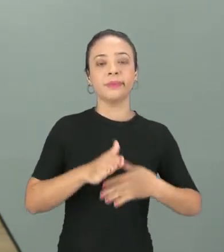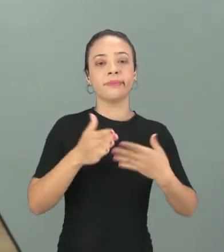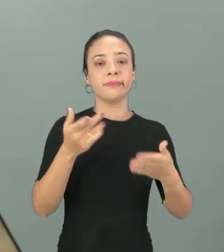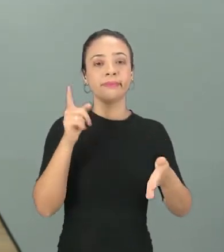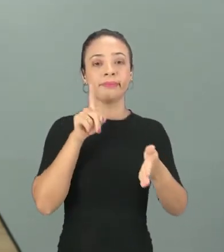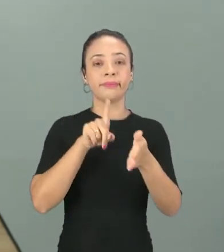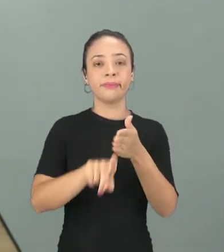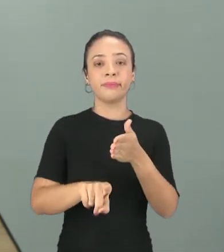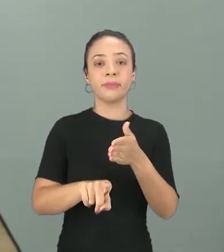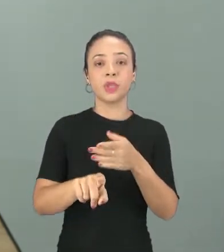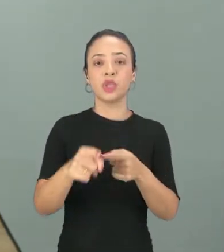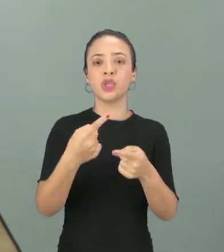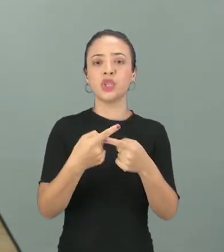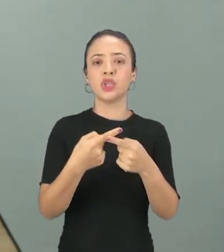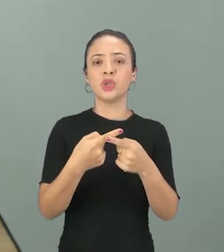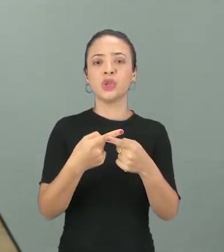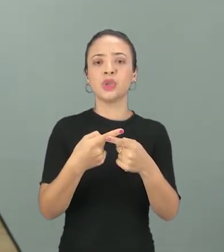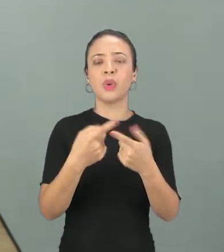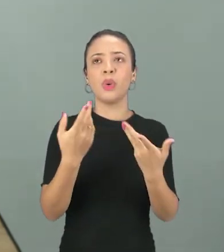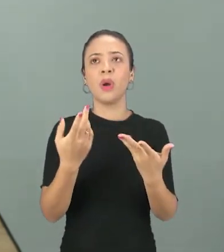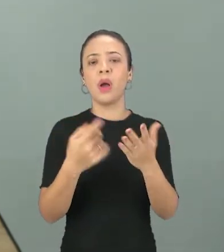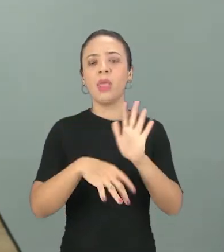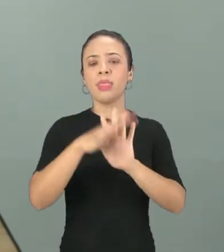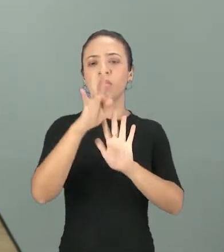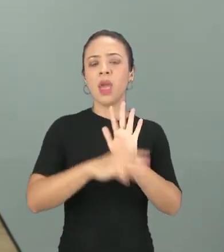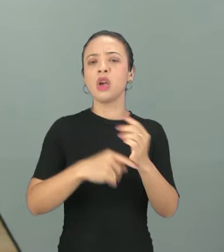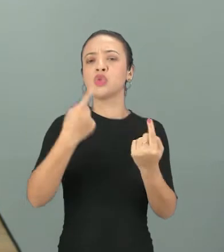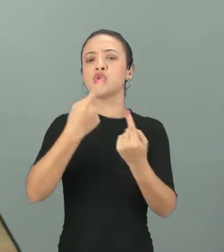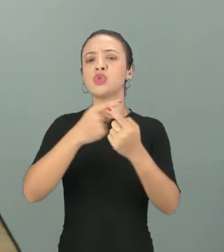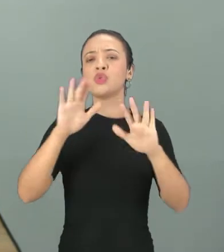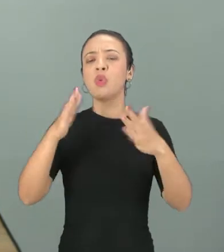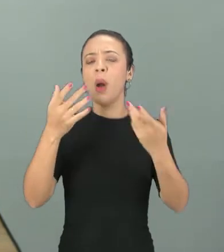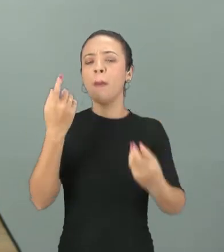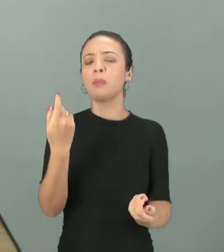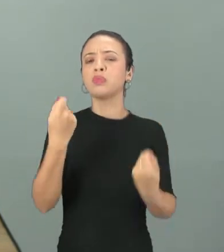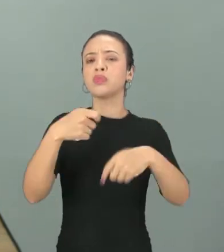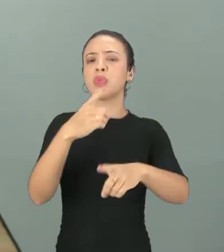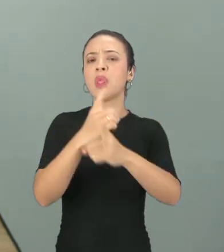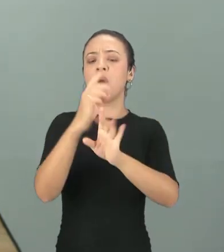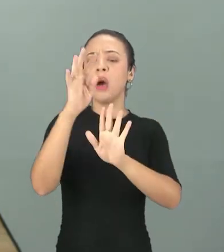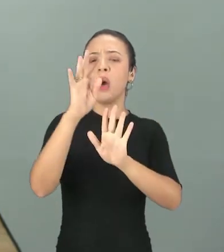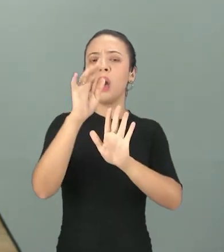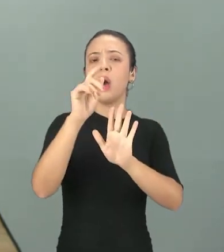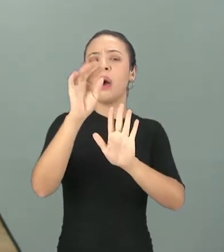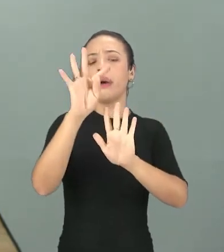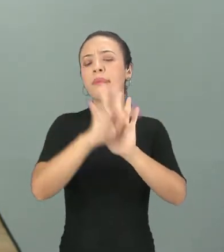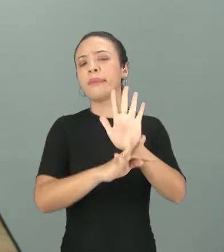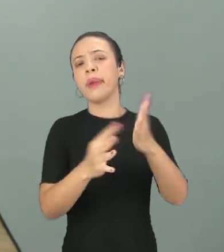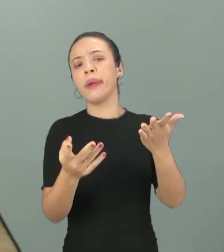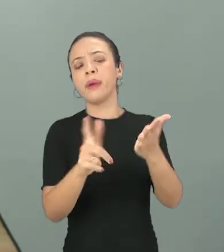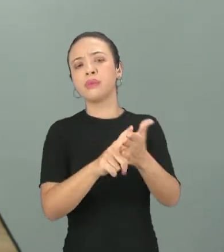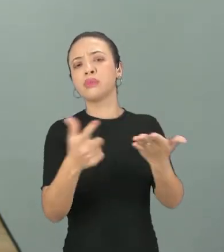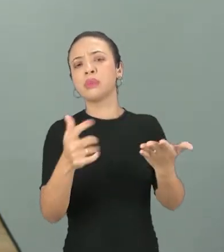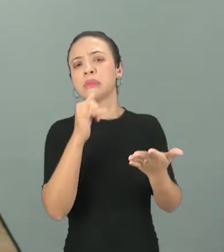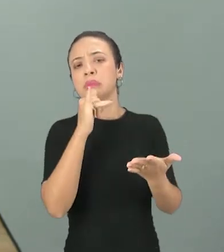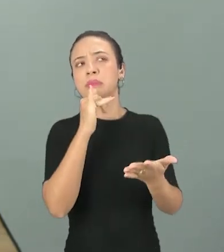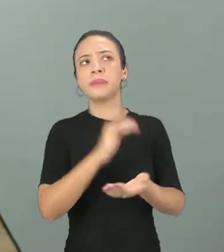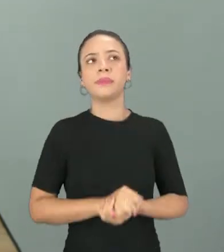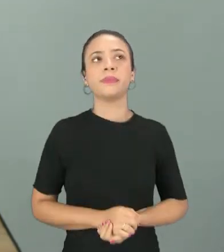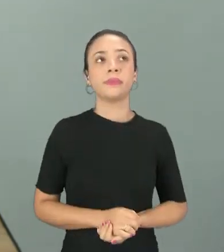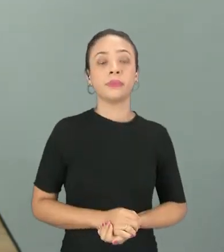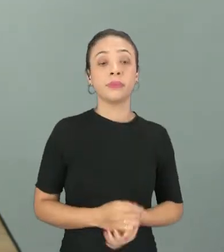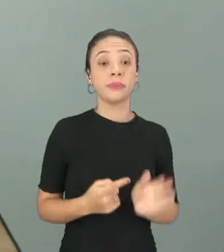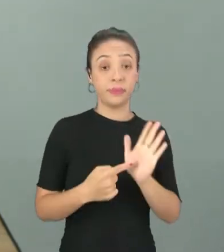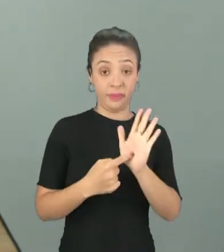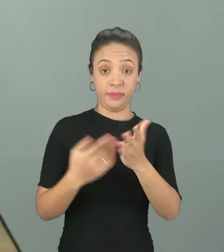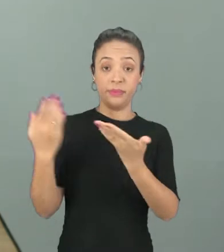vocês, que tipo de texto nós podemos encontrar em jornais? Eu estou aqui, por exemplo, com um jornal